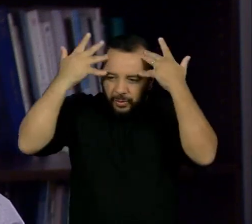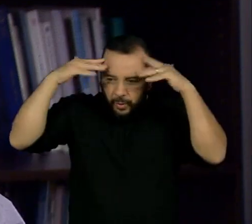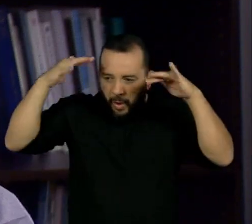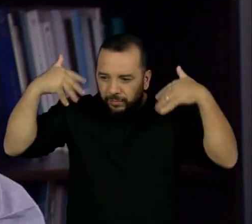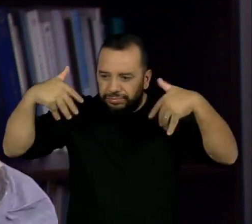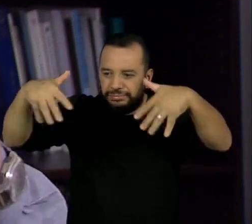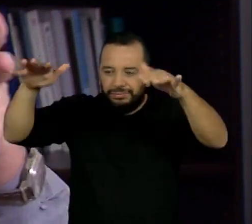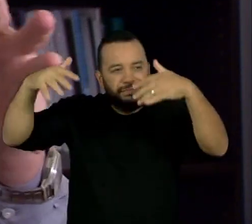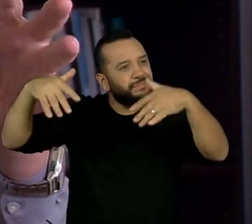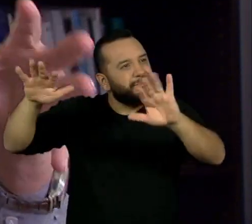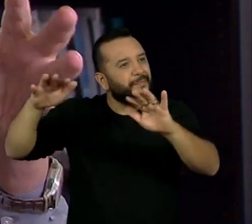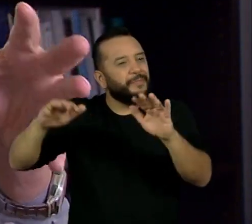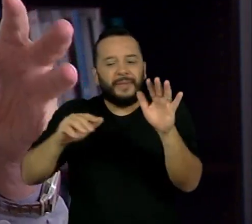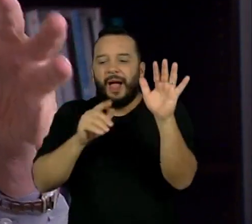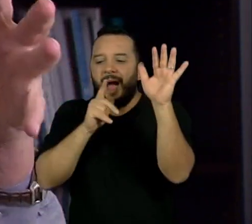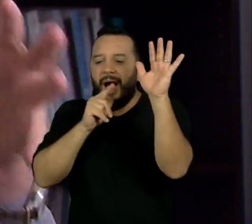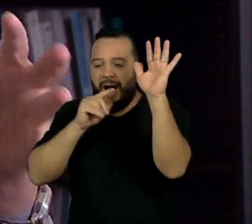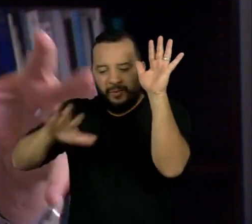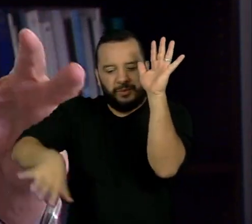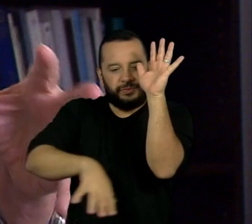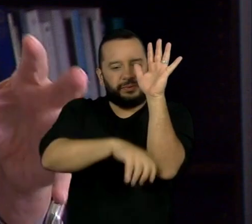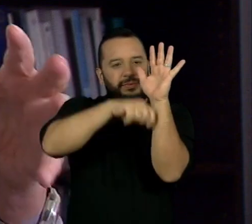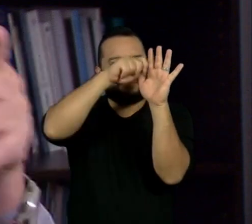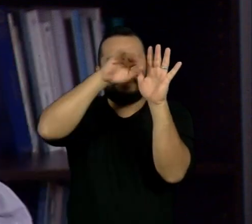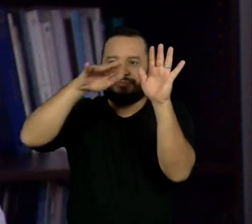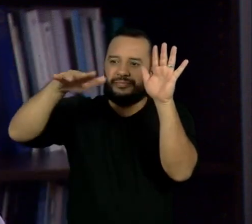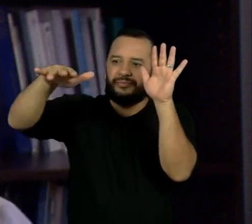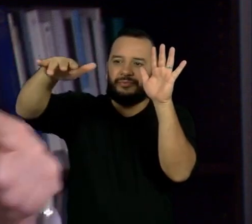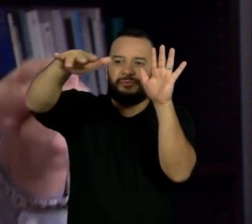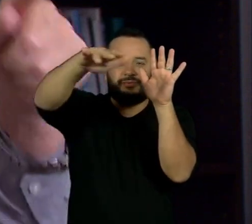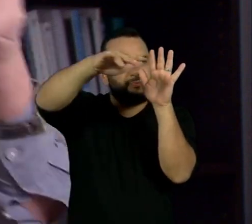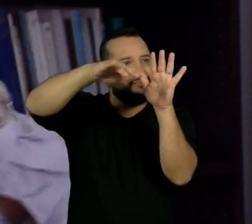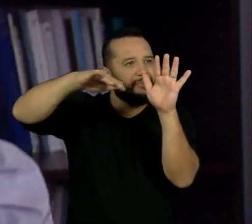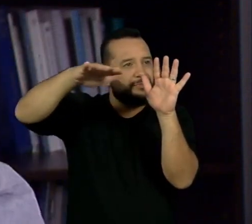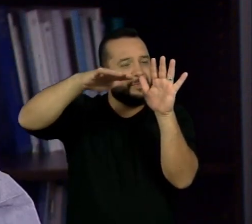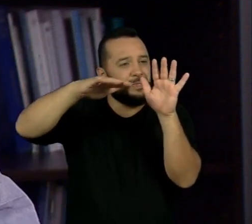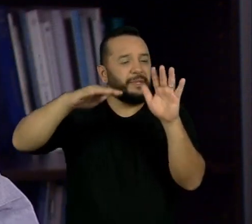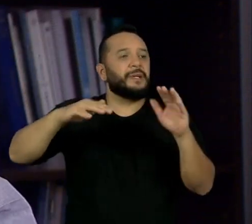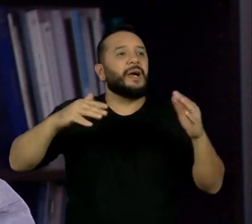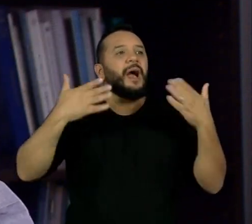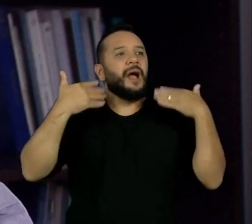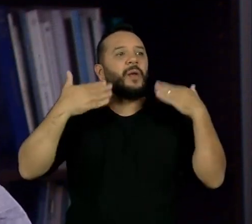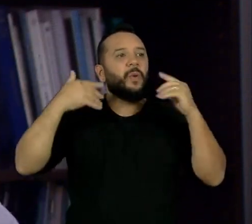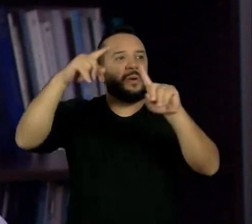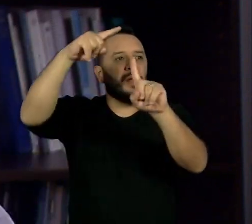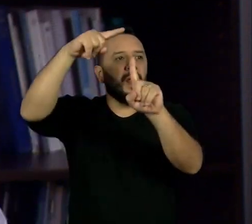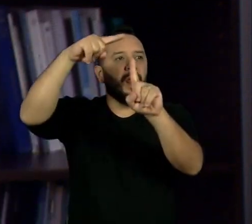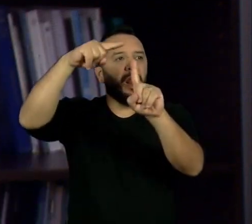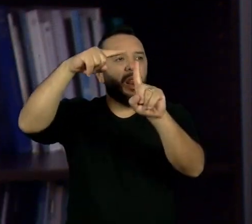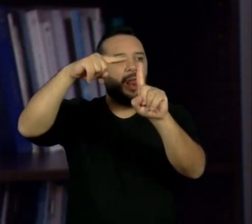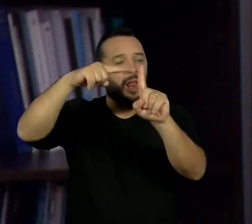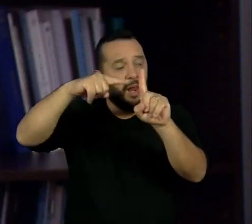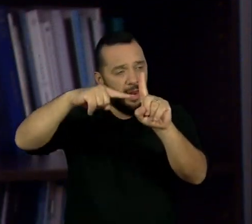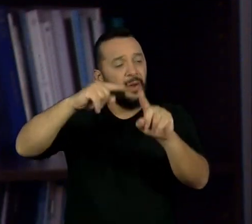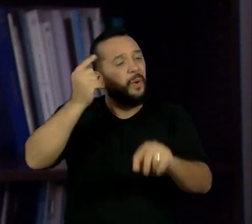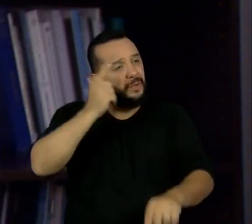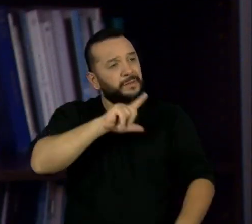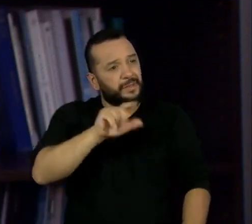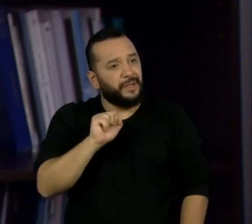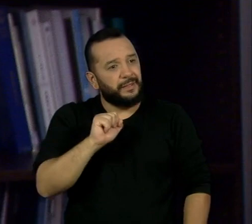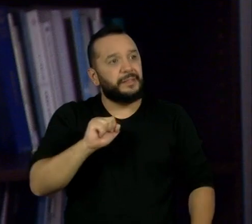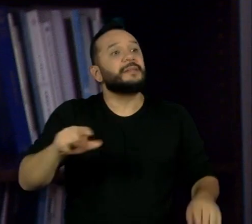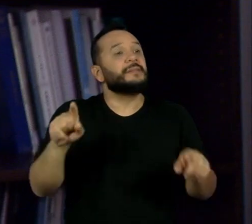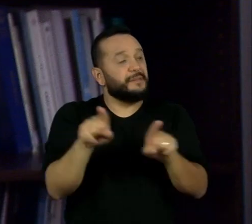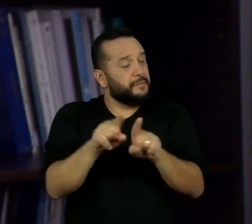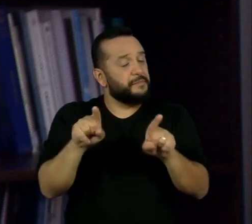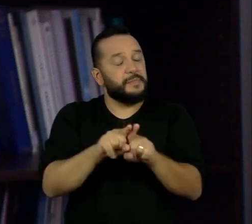parar esse aumento da duração da estação seca, pode até reverter. E junto com isso nós temos um